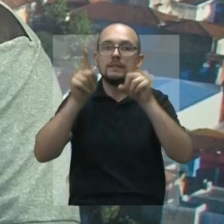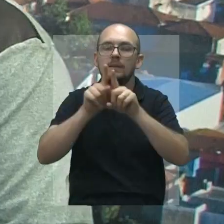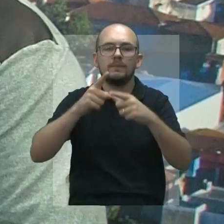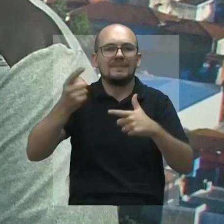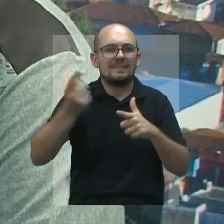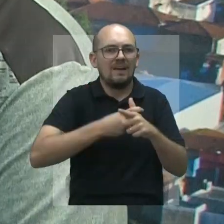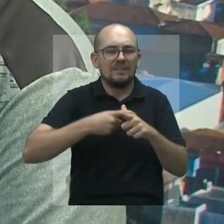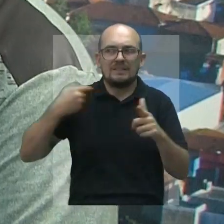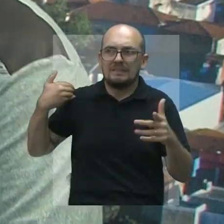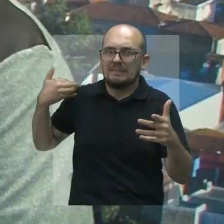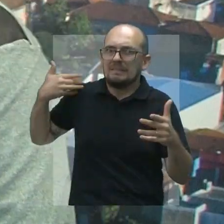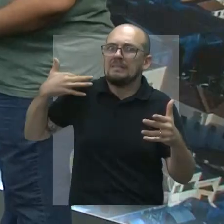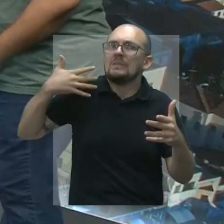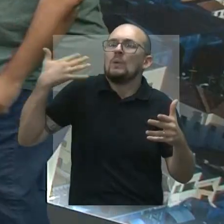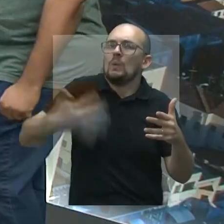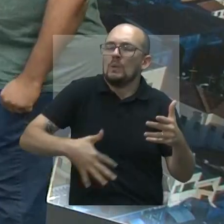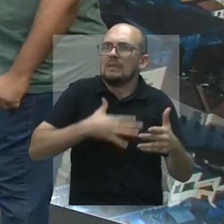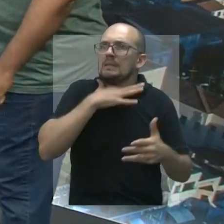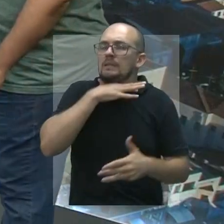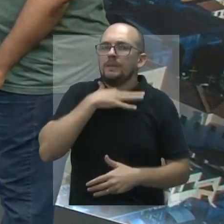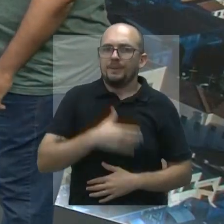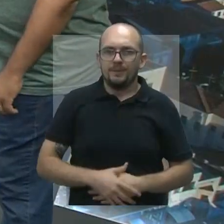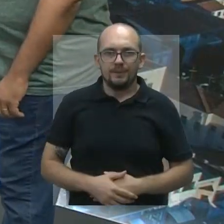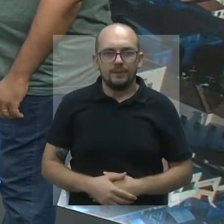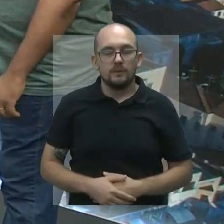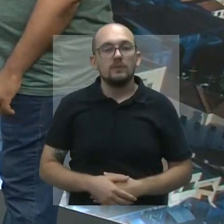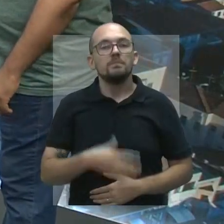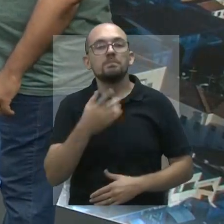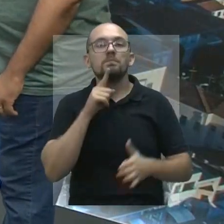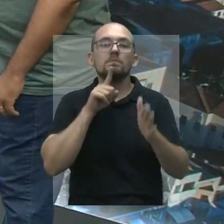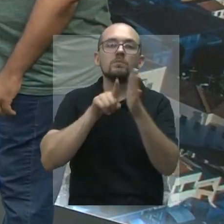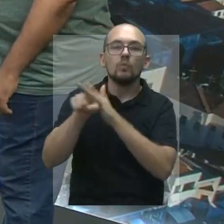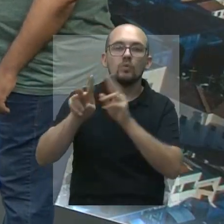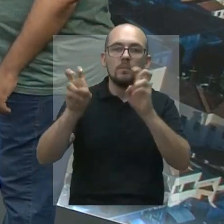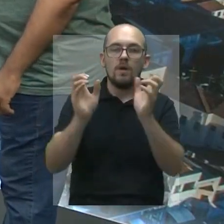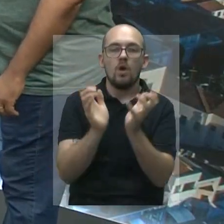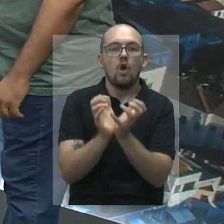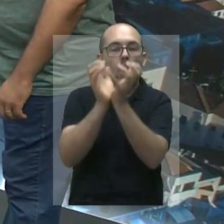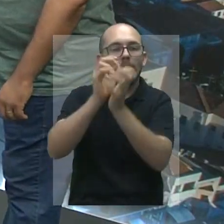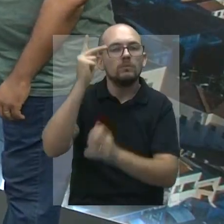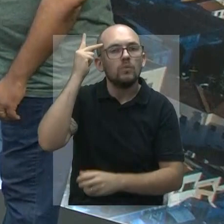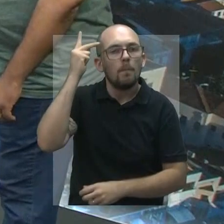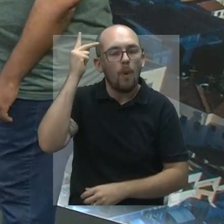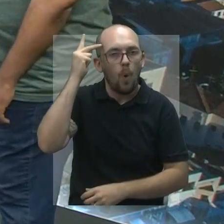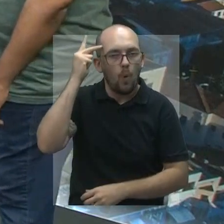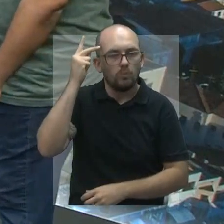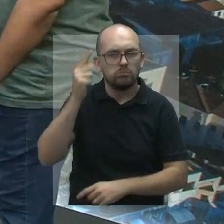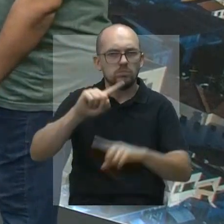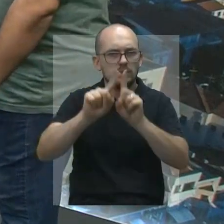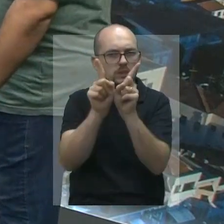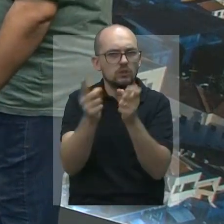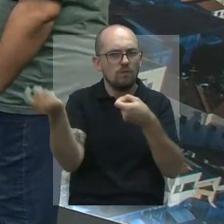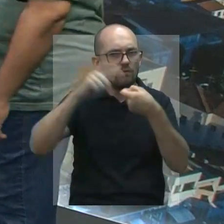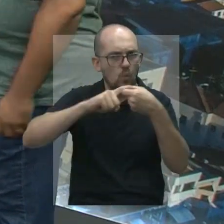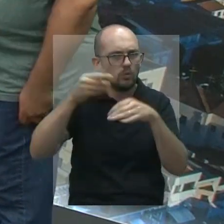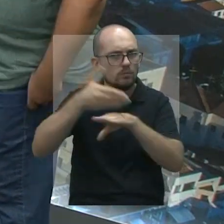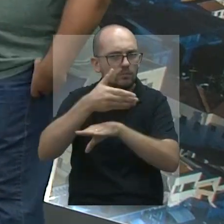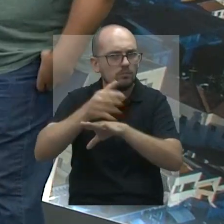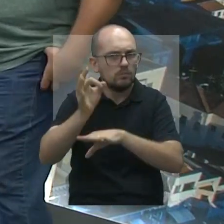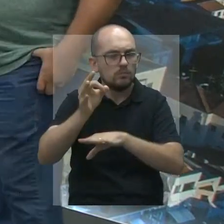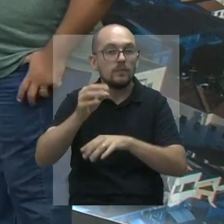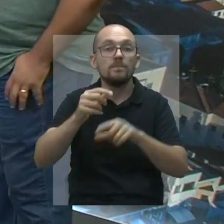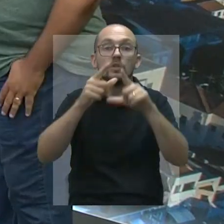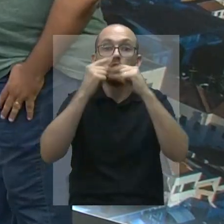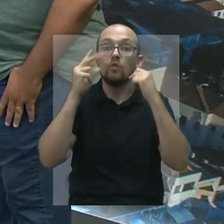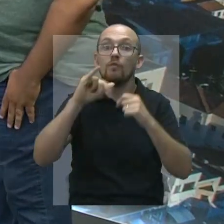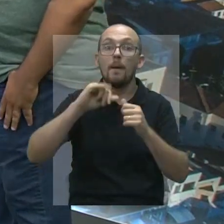de longa data. E quanto à Copinha São Paulo, né? O 15 vai voltar a participar e Jaú vai ser pela primeira vez